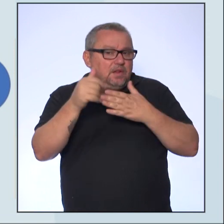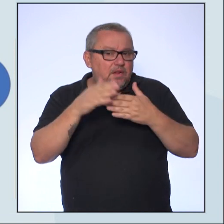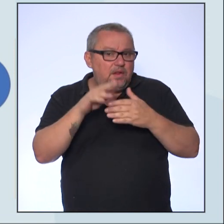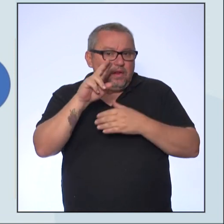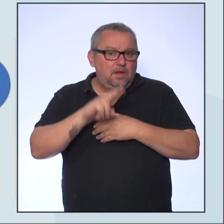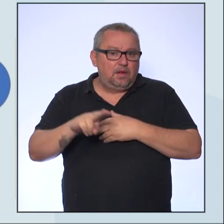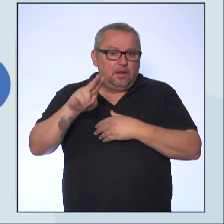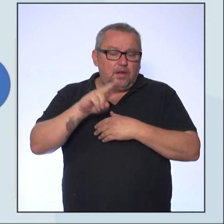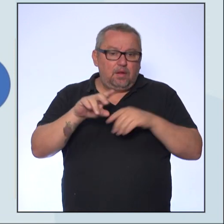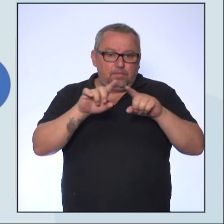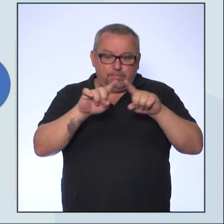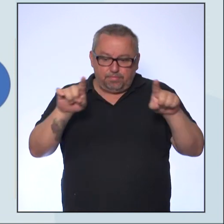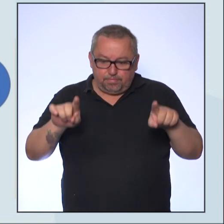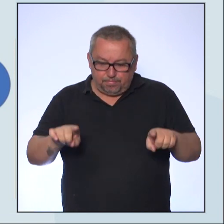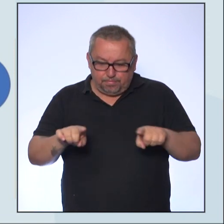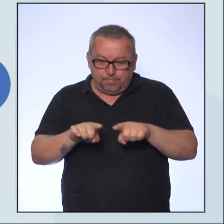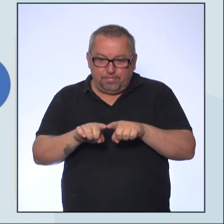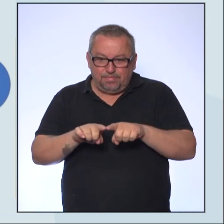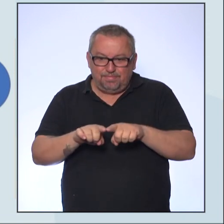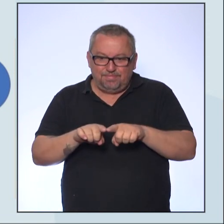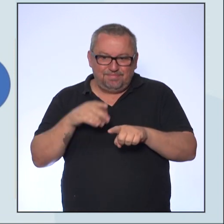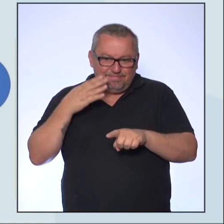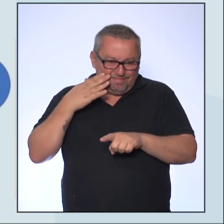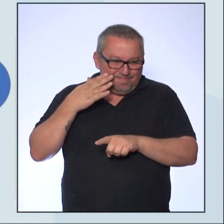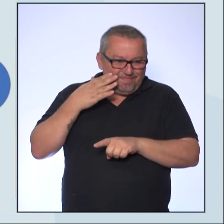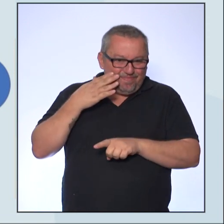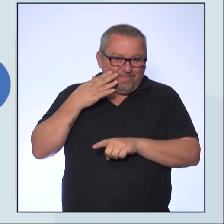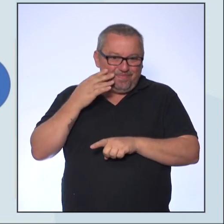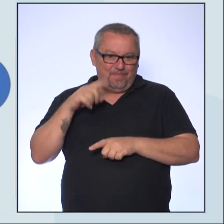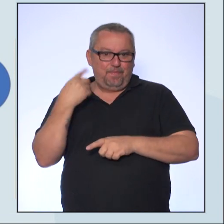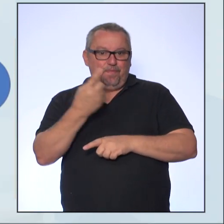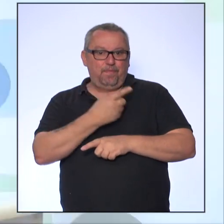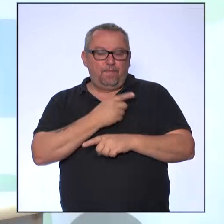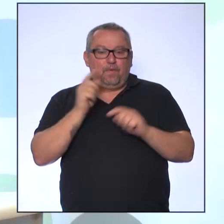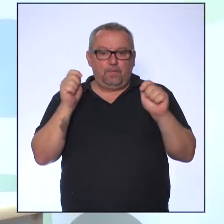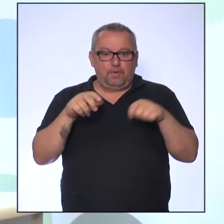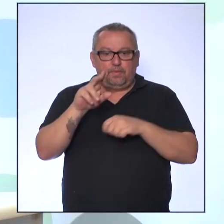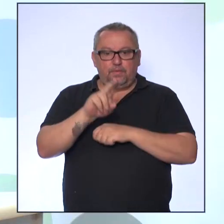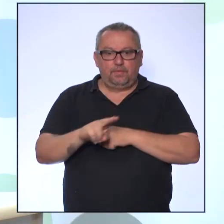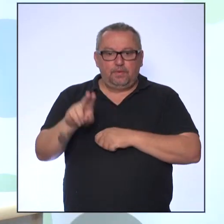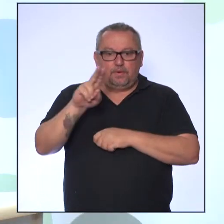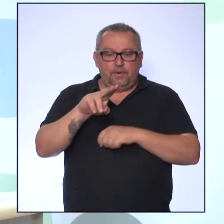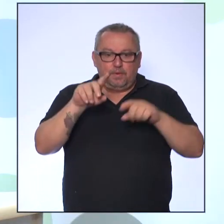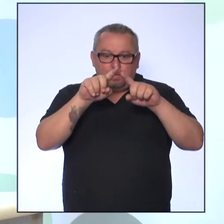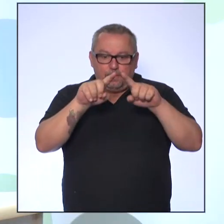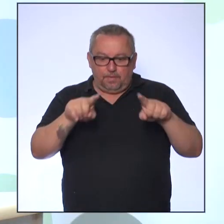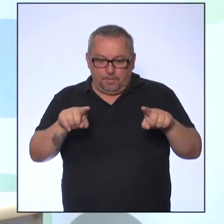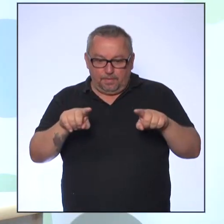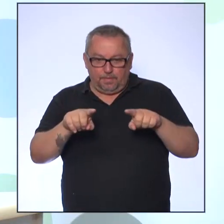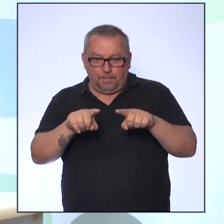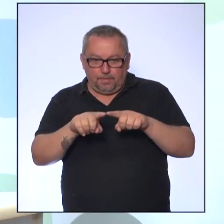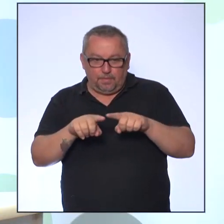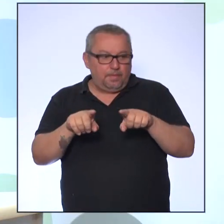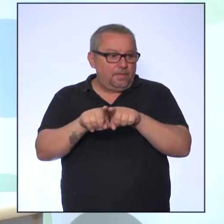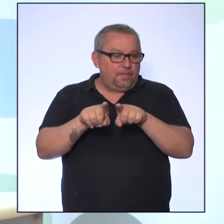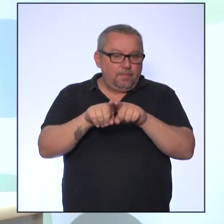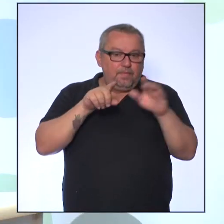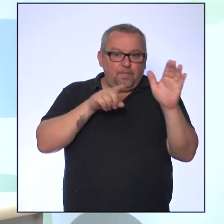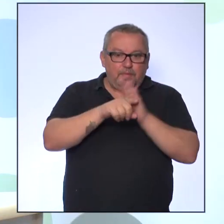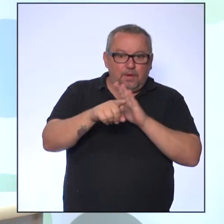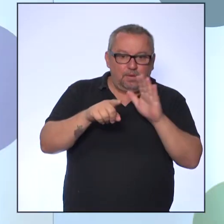usado um retângulo. Isso mesmo. Então nós podemos usar esse triângulo, esse losango aí em perguntas, não é